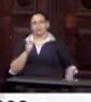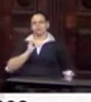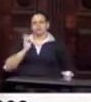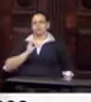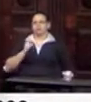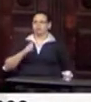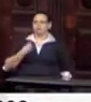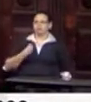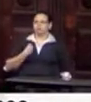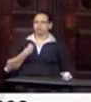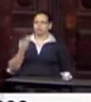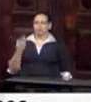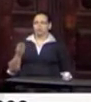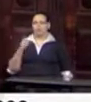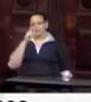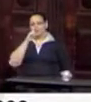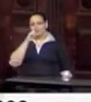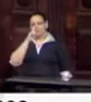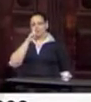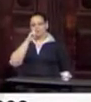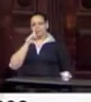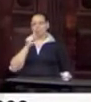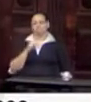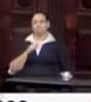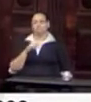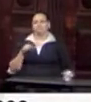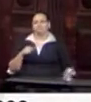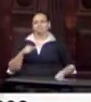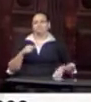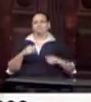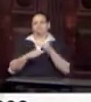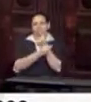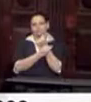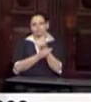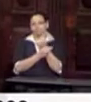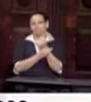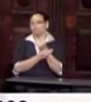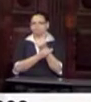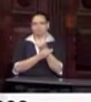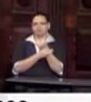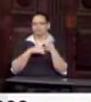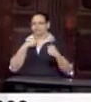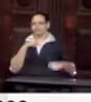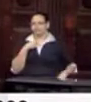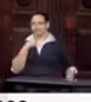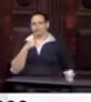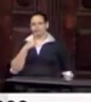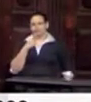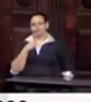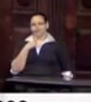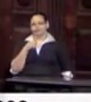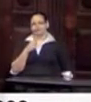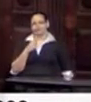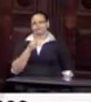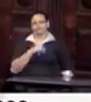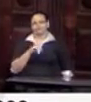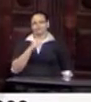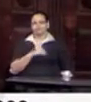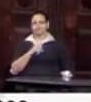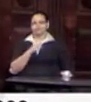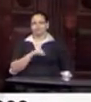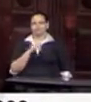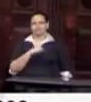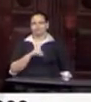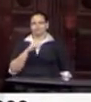presentes, existe o risco real e concreto das forças de segurança não conseguirem ser pagas. E isso gerará, e os